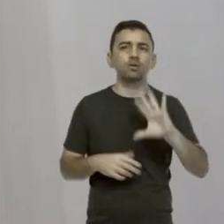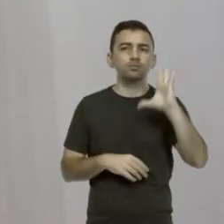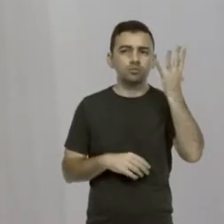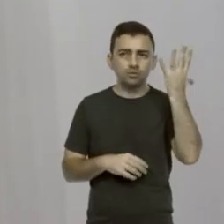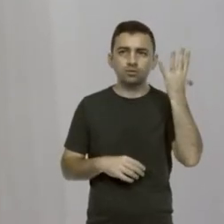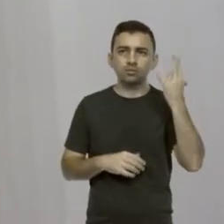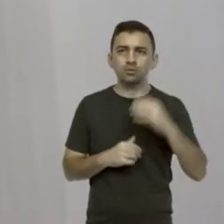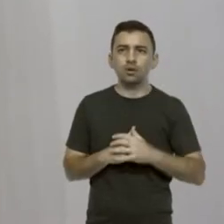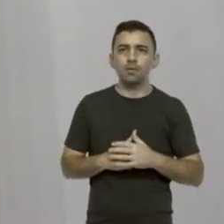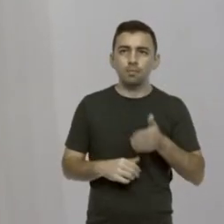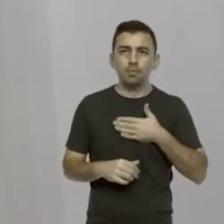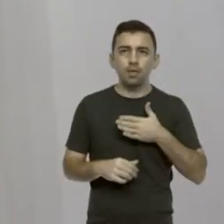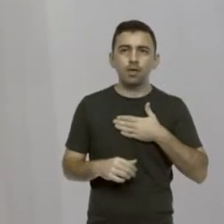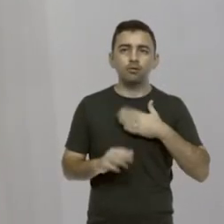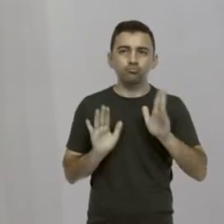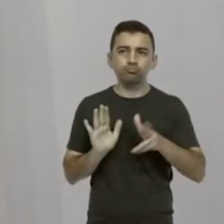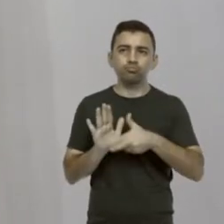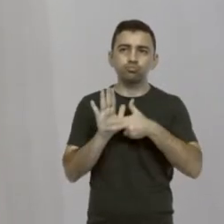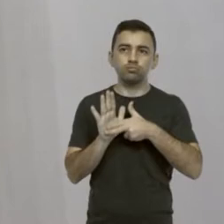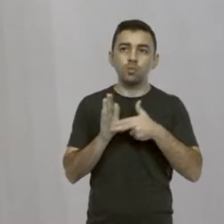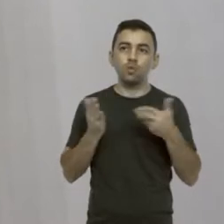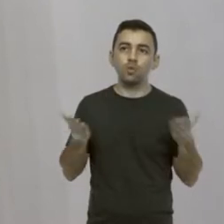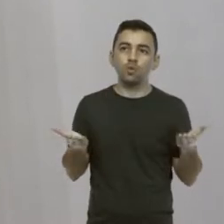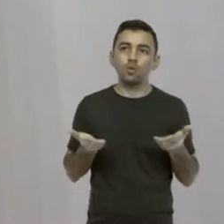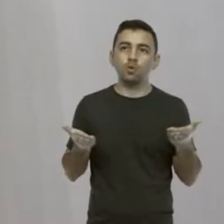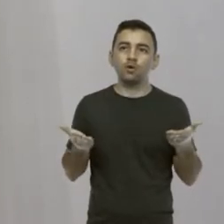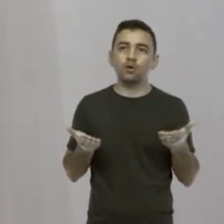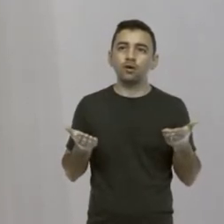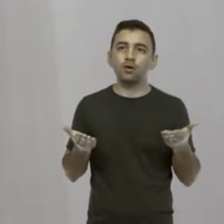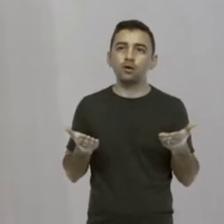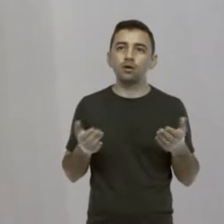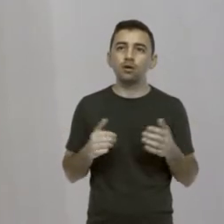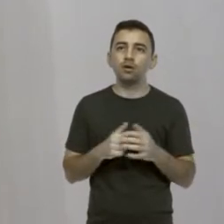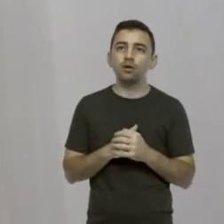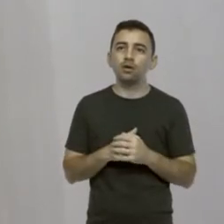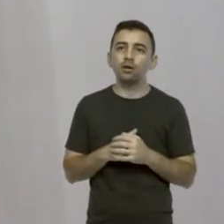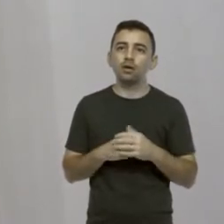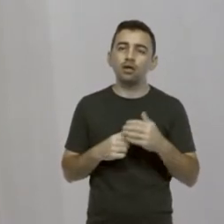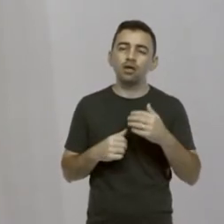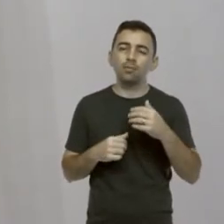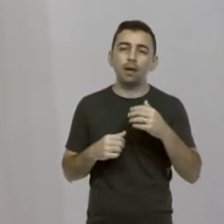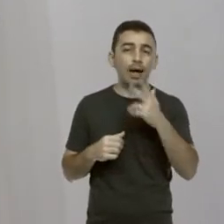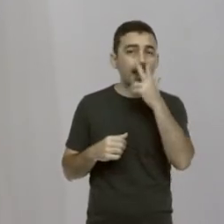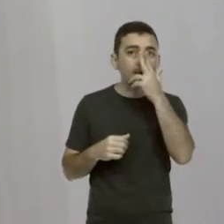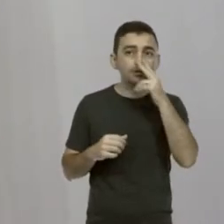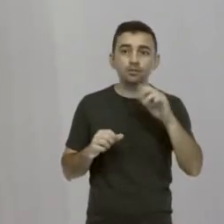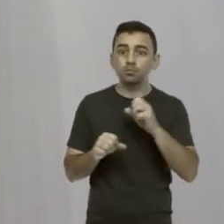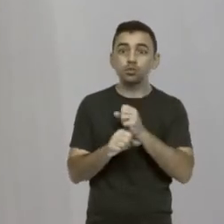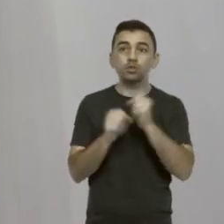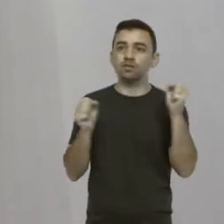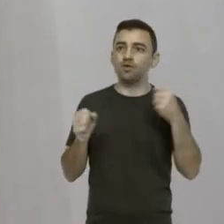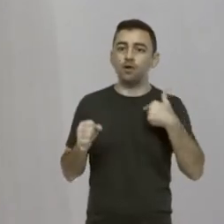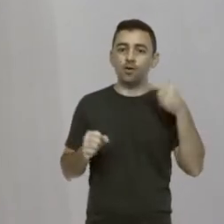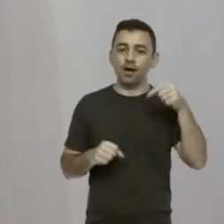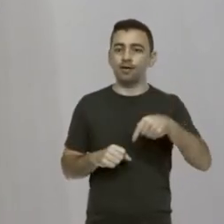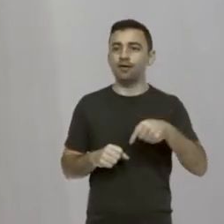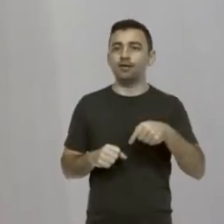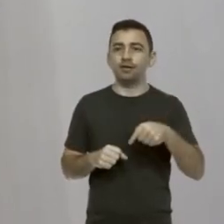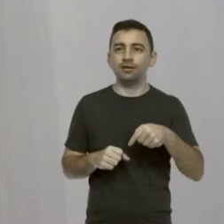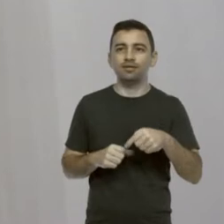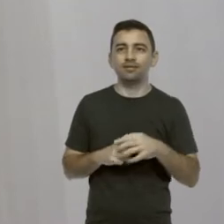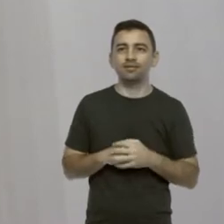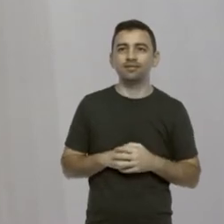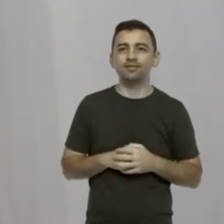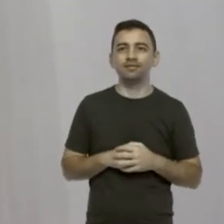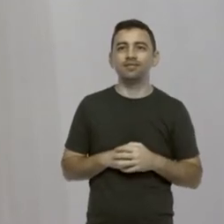minha posse hoje é quase que uma coisa impossível. Muito obrigado a